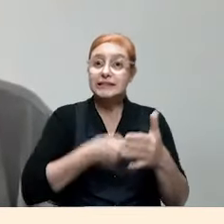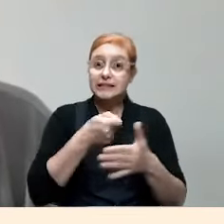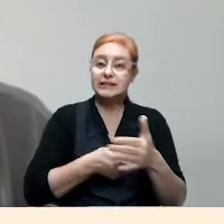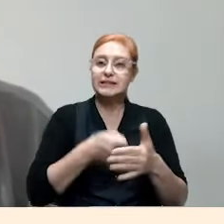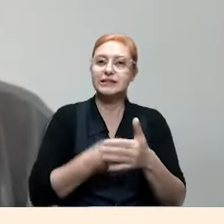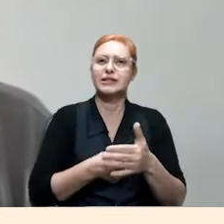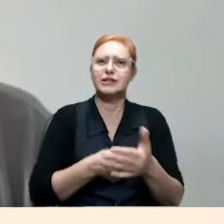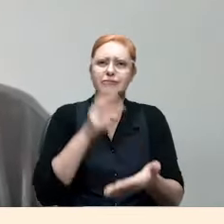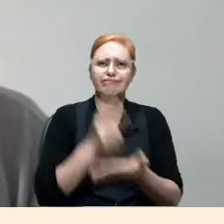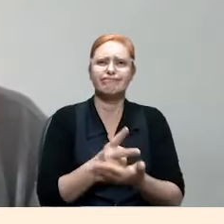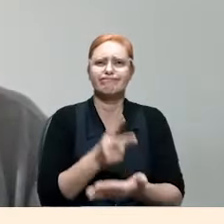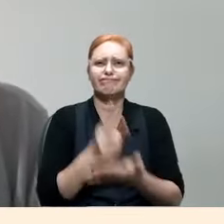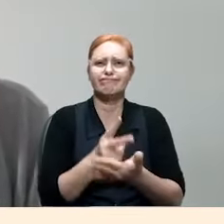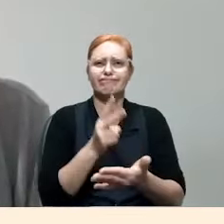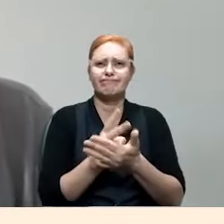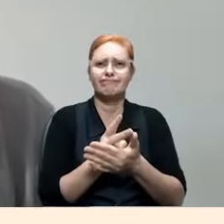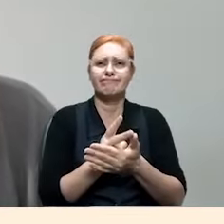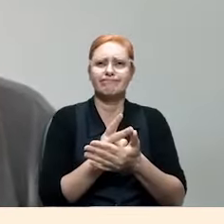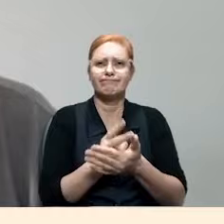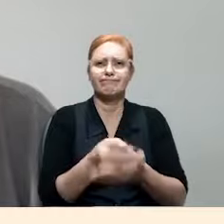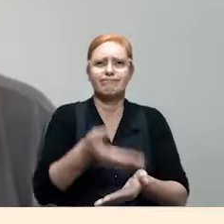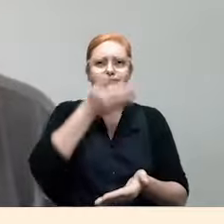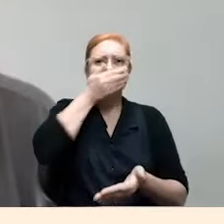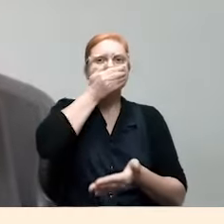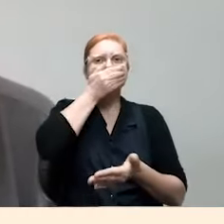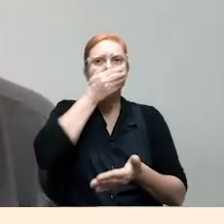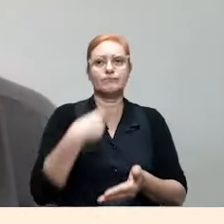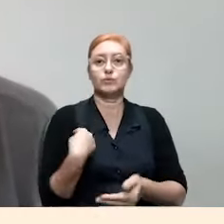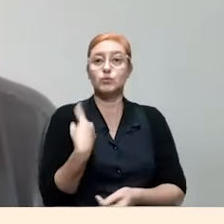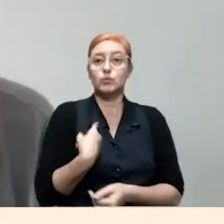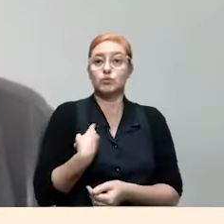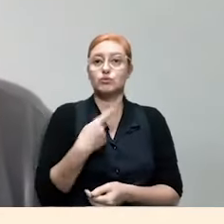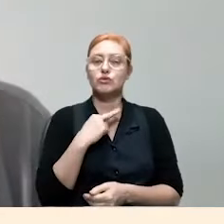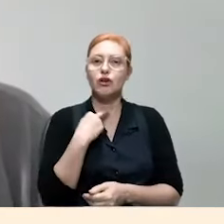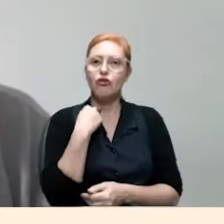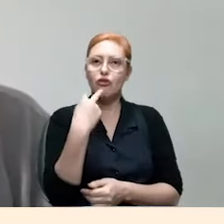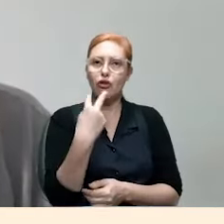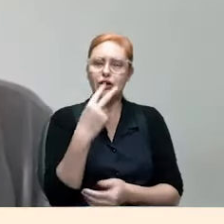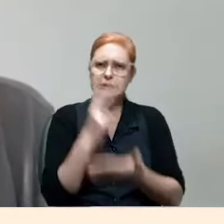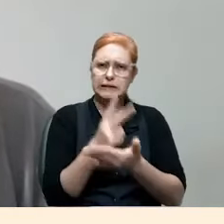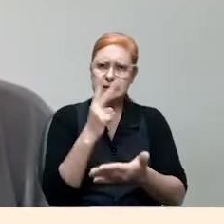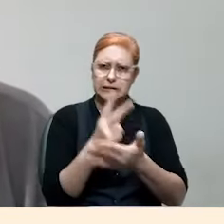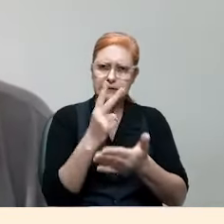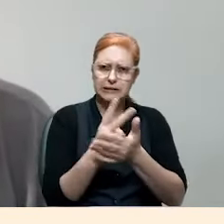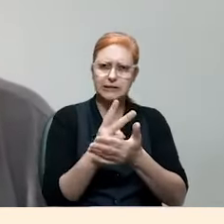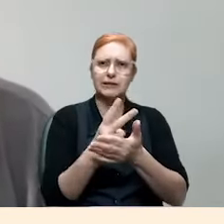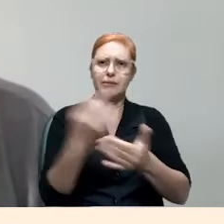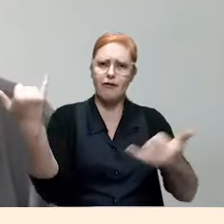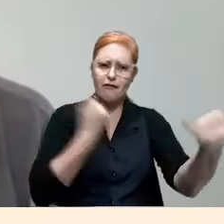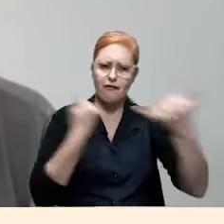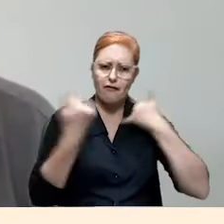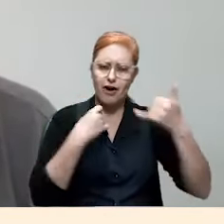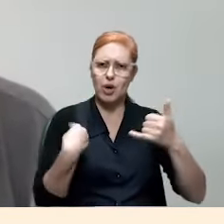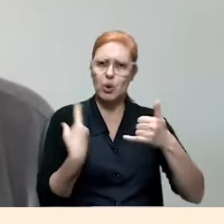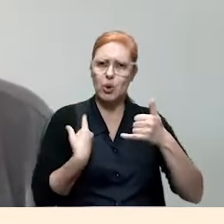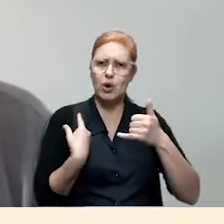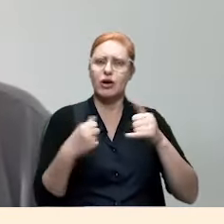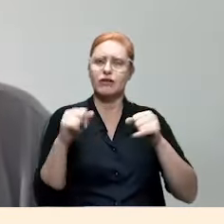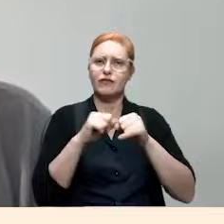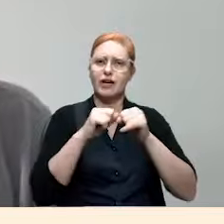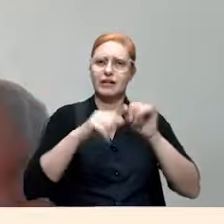permanentemente calar a nossa voz, tentam permanentemente nos criminalizar, tentam